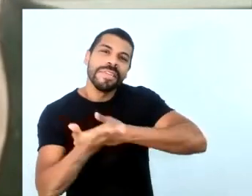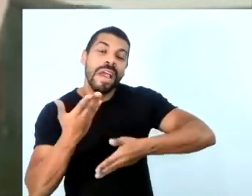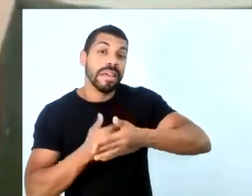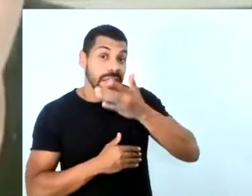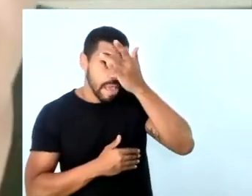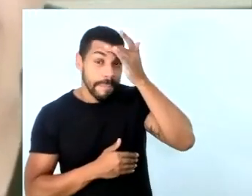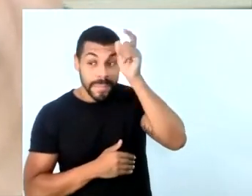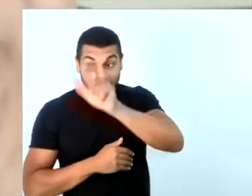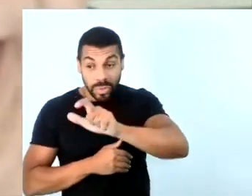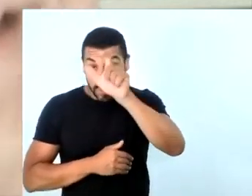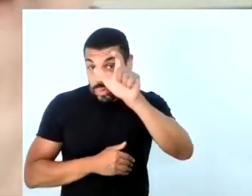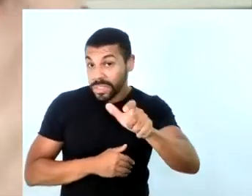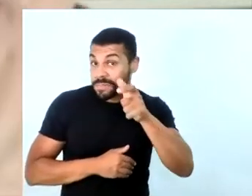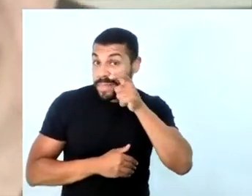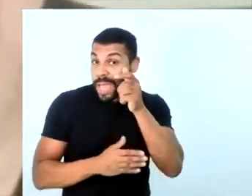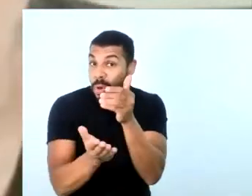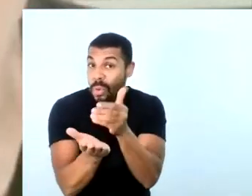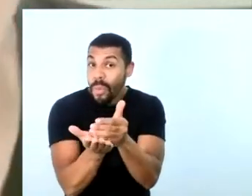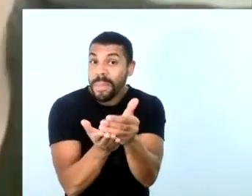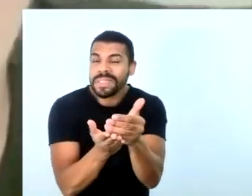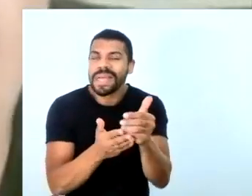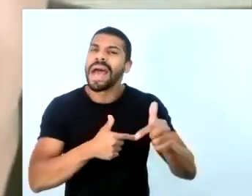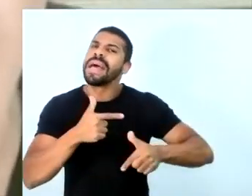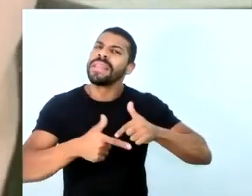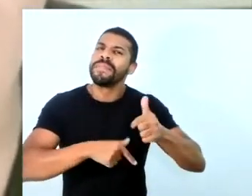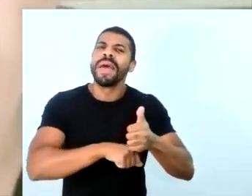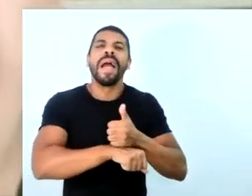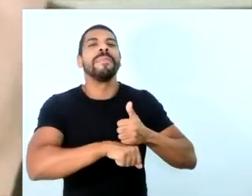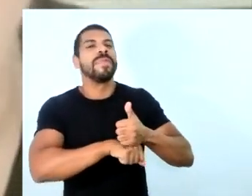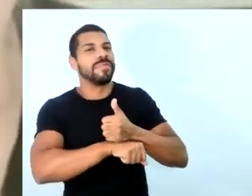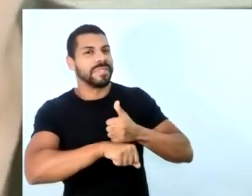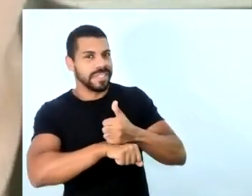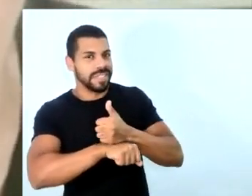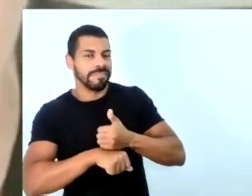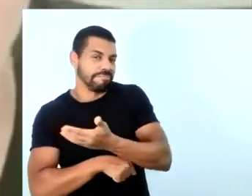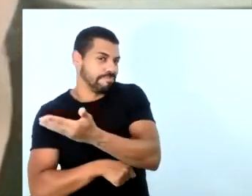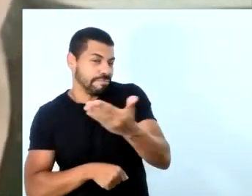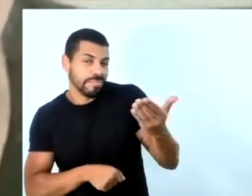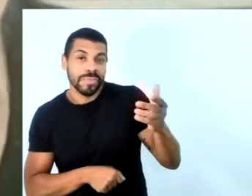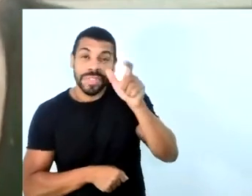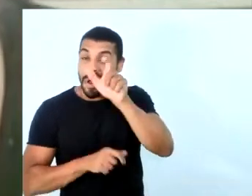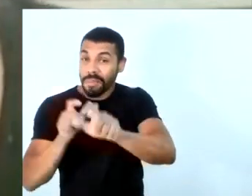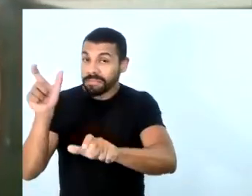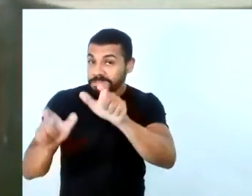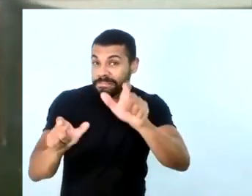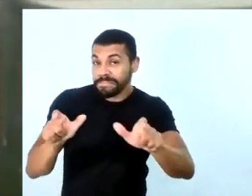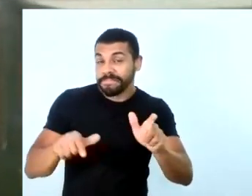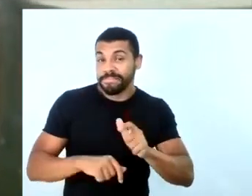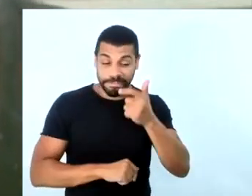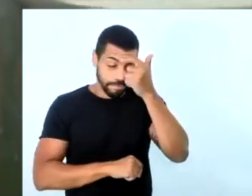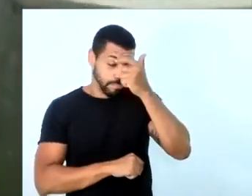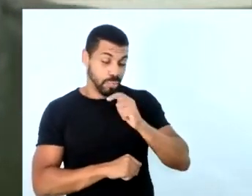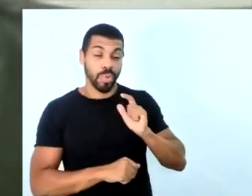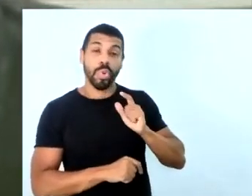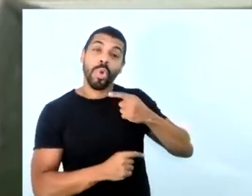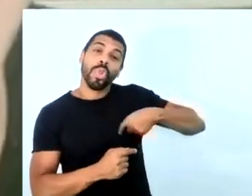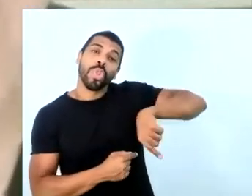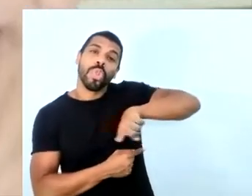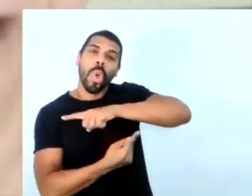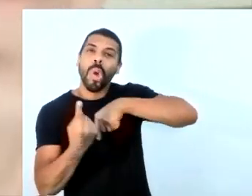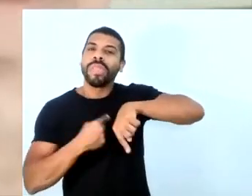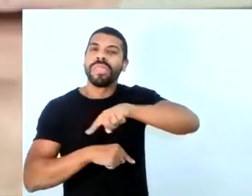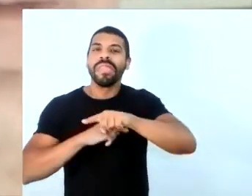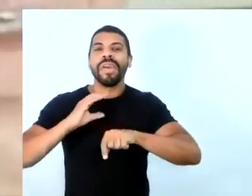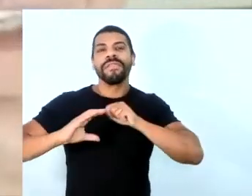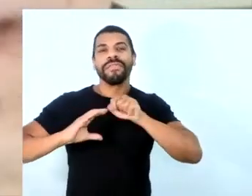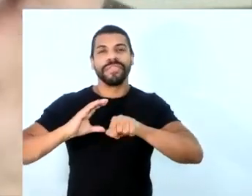didatismo que é bem importante também para quem está ouvindo e quer começar, quer trabalhar, que em geral são os nossos públicos aqui, né? Tanto aqui como no Nós na